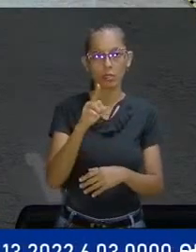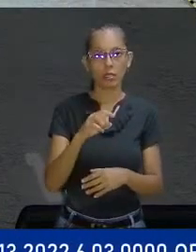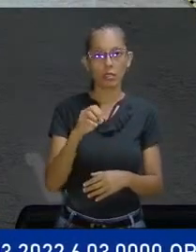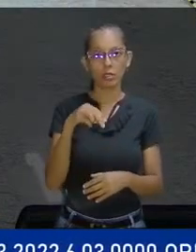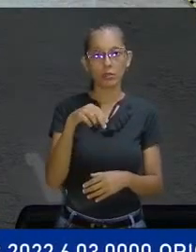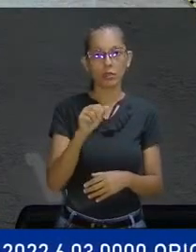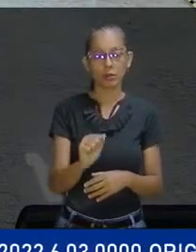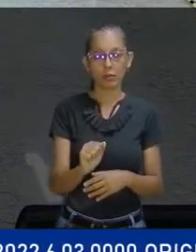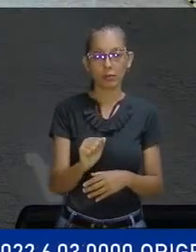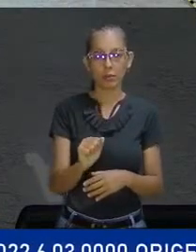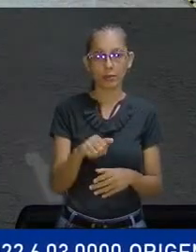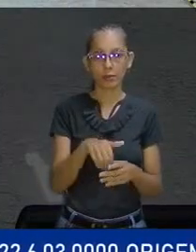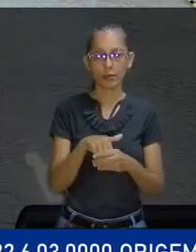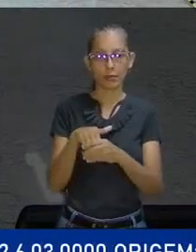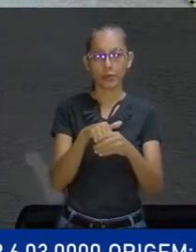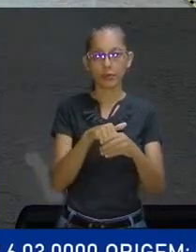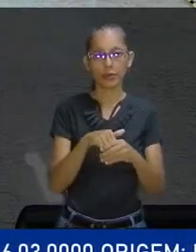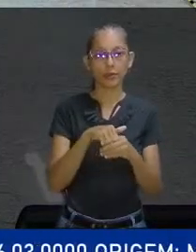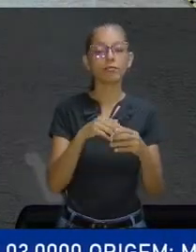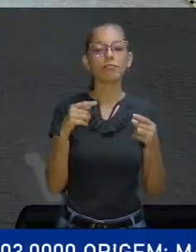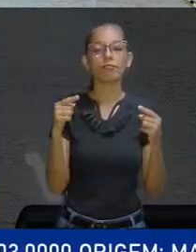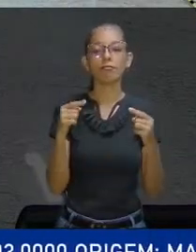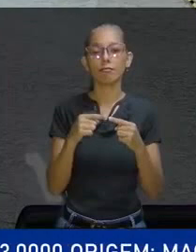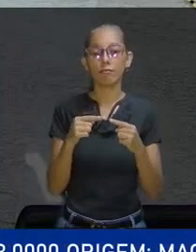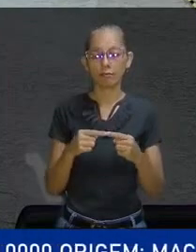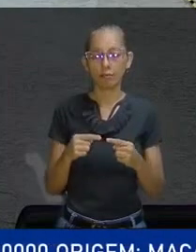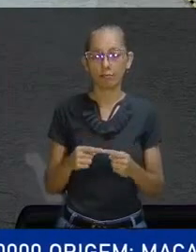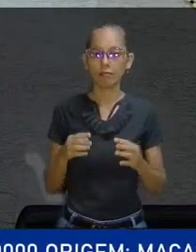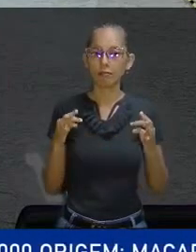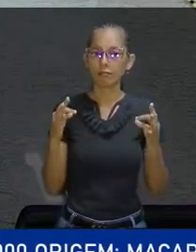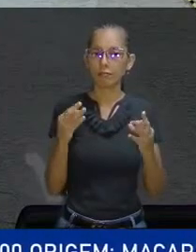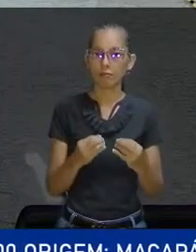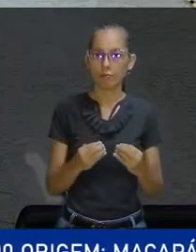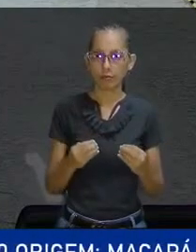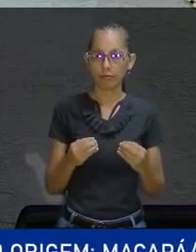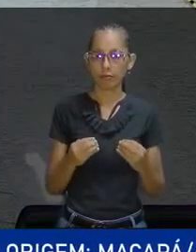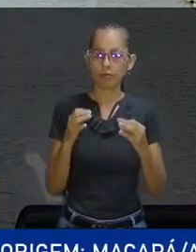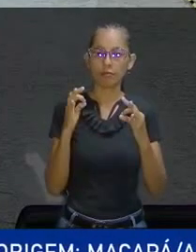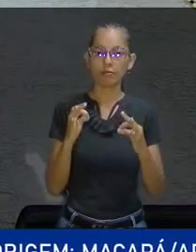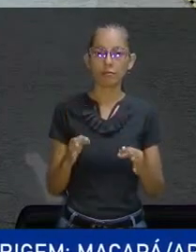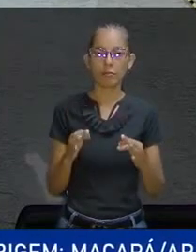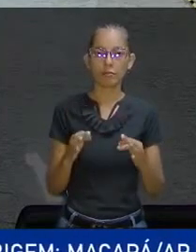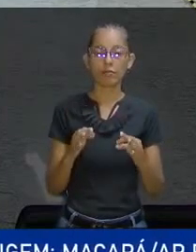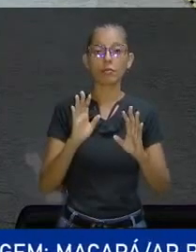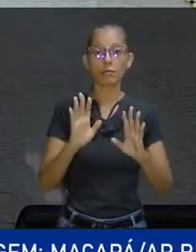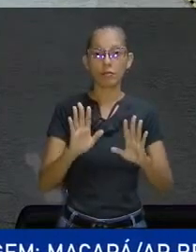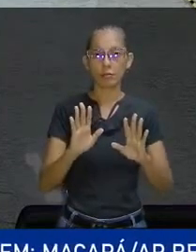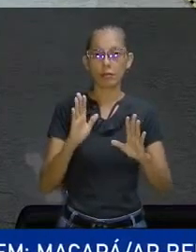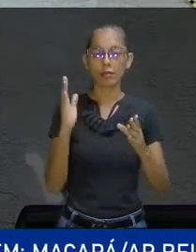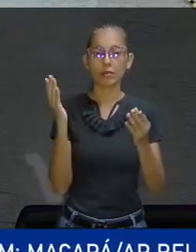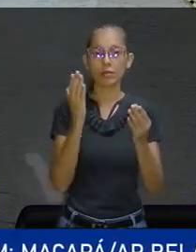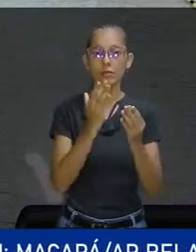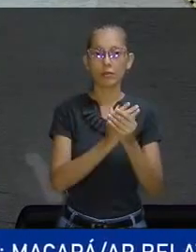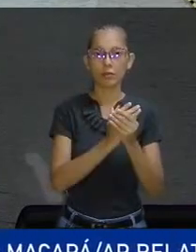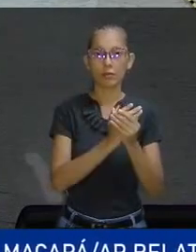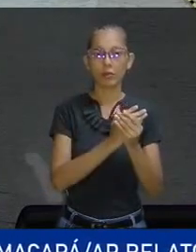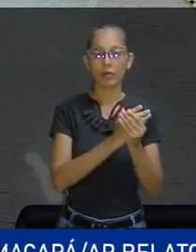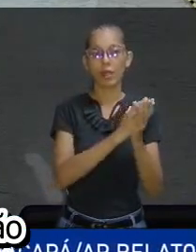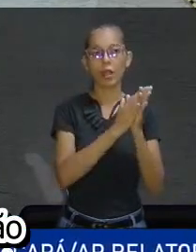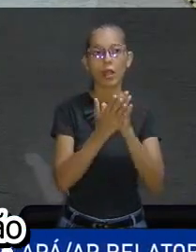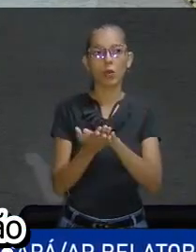quem competia verificar toda a legalidade. E nos autos, houve apenas o deferimento